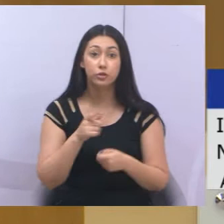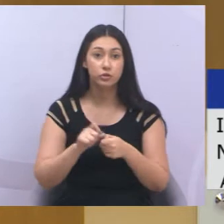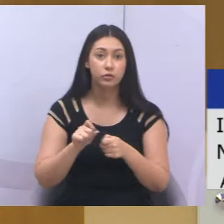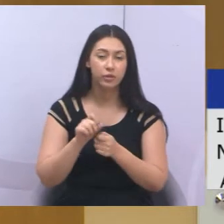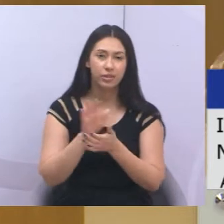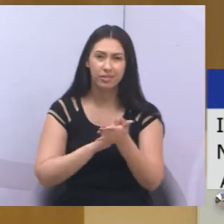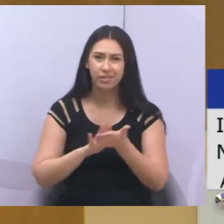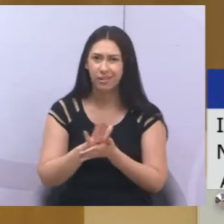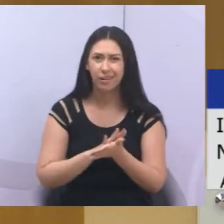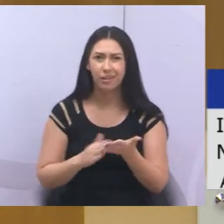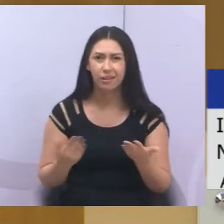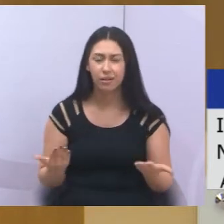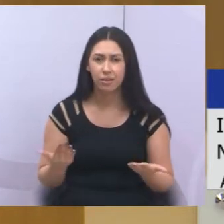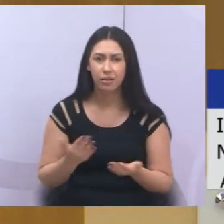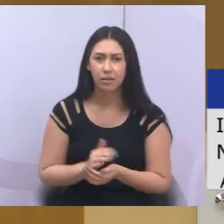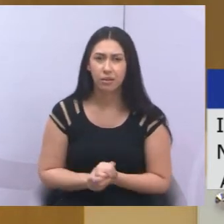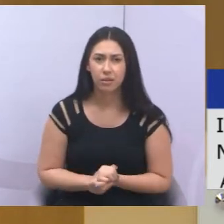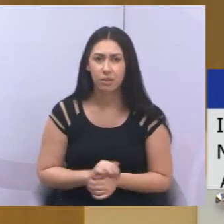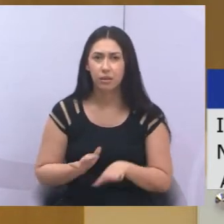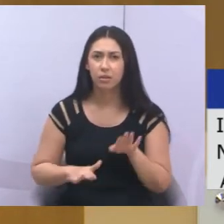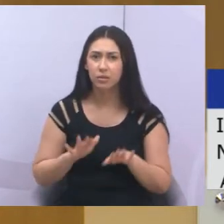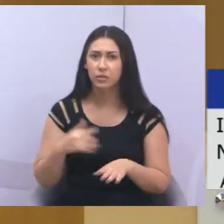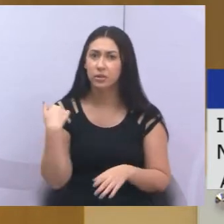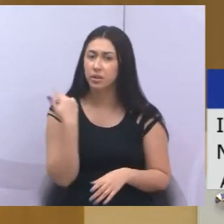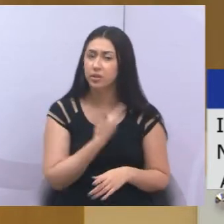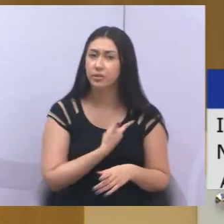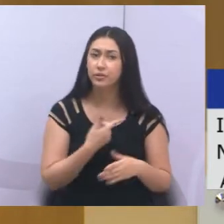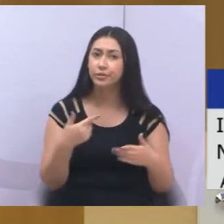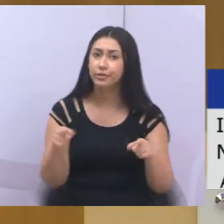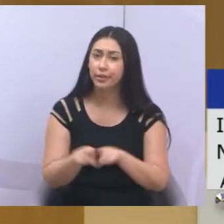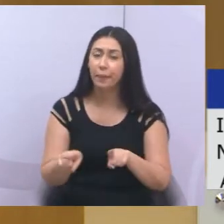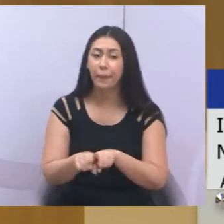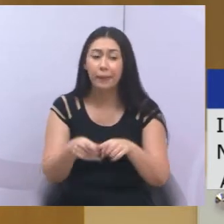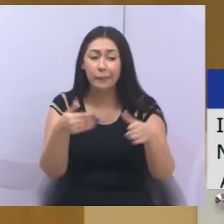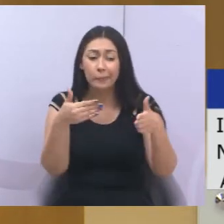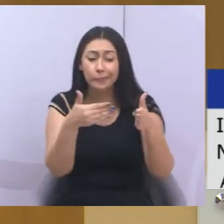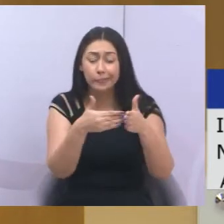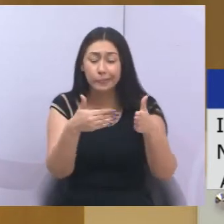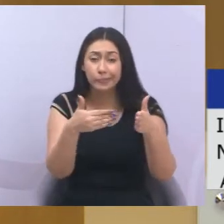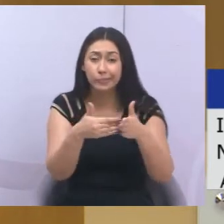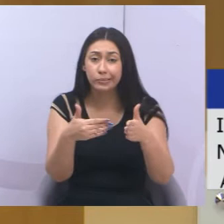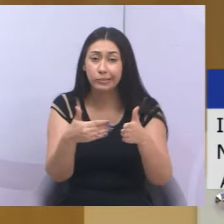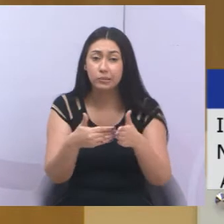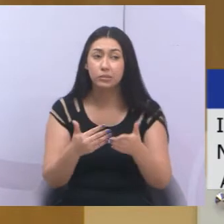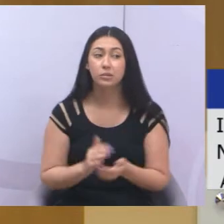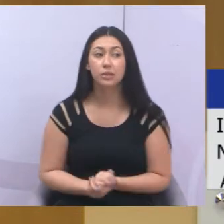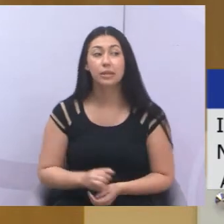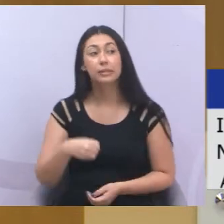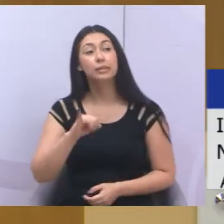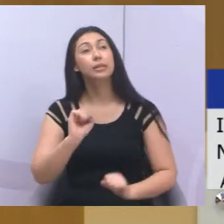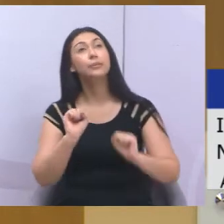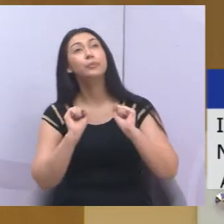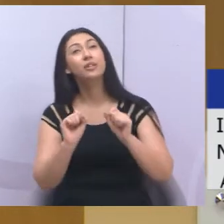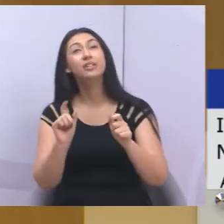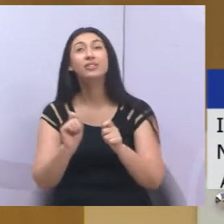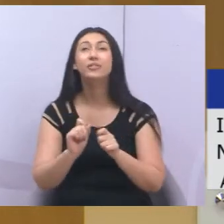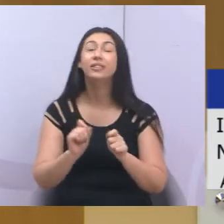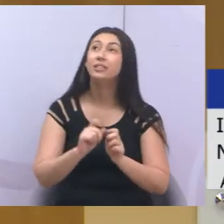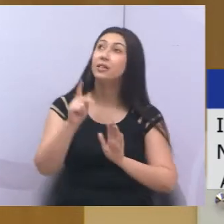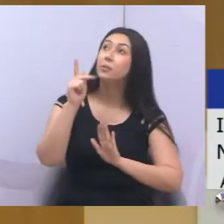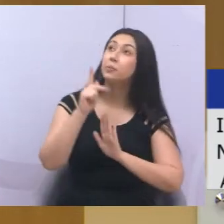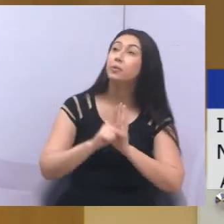nada. Tem hora que a gente também é limitado nos projetos. Ah, se pudesse fazer projeto, que